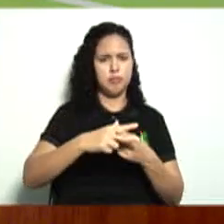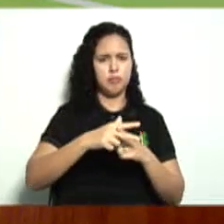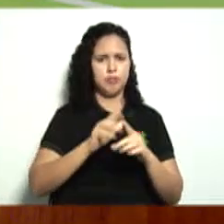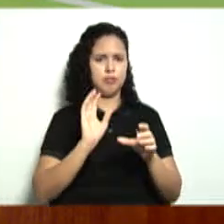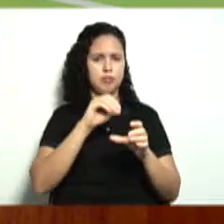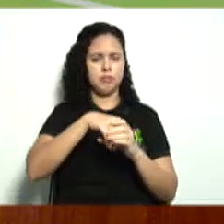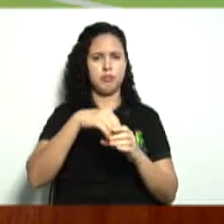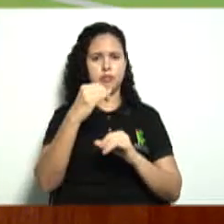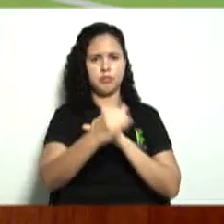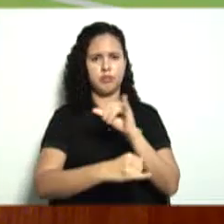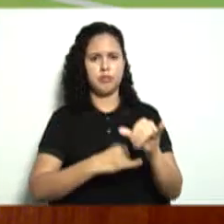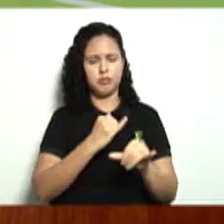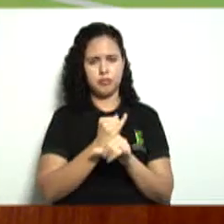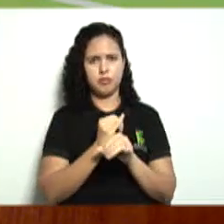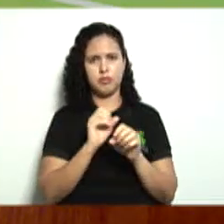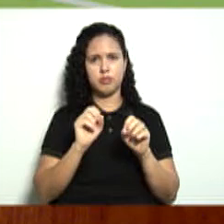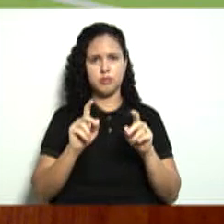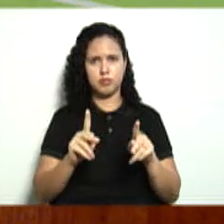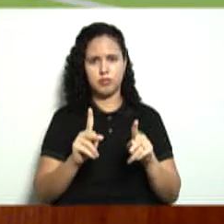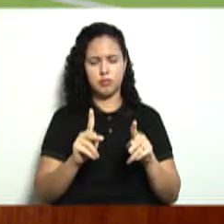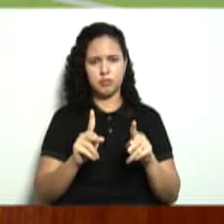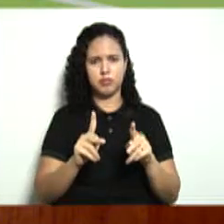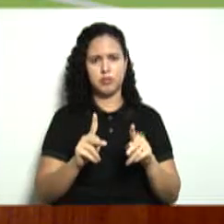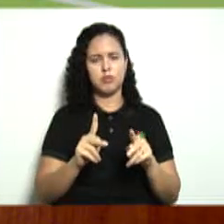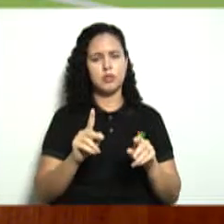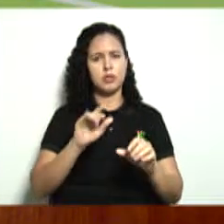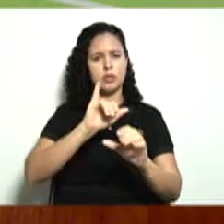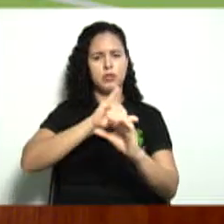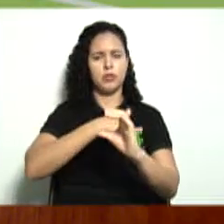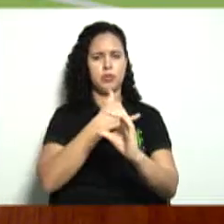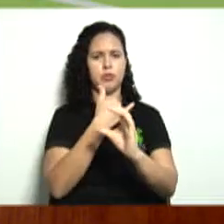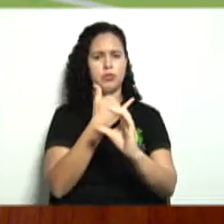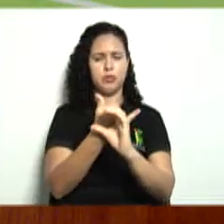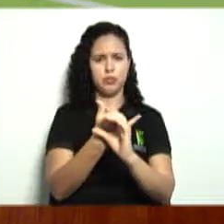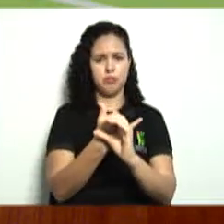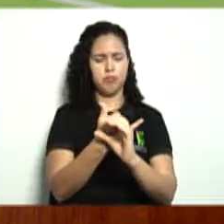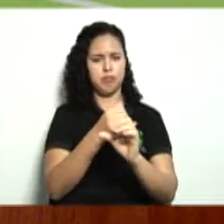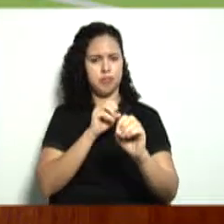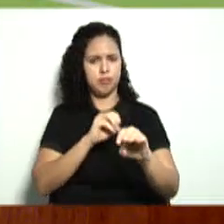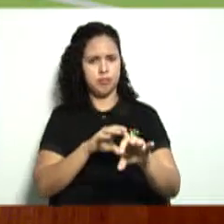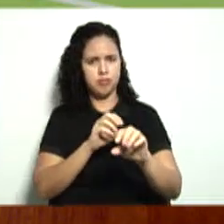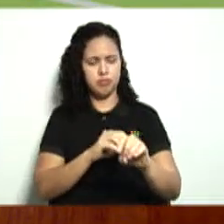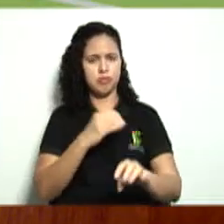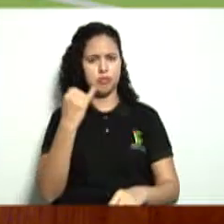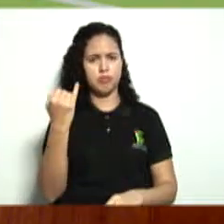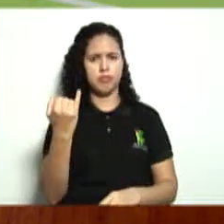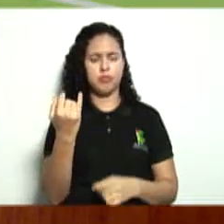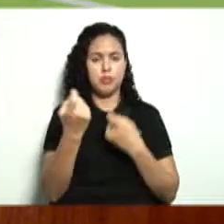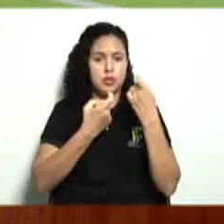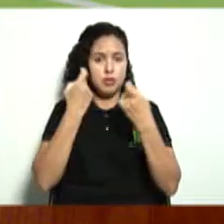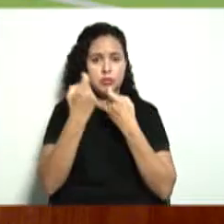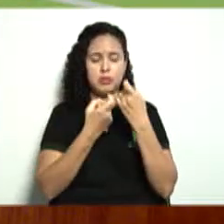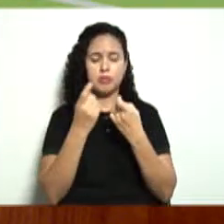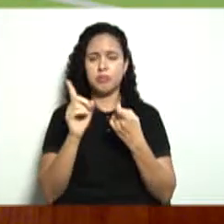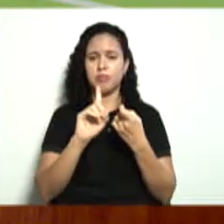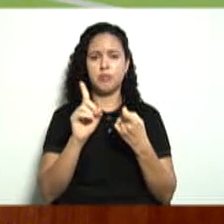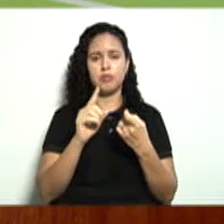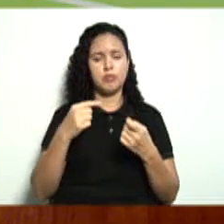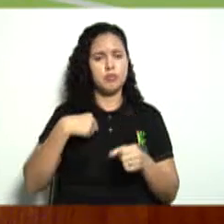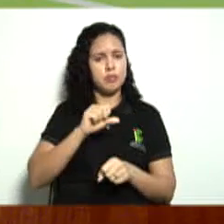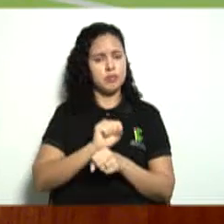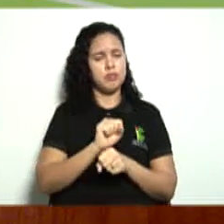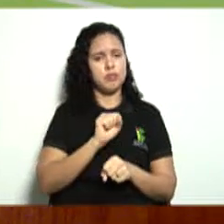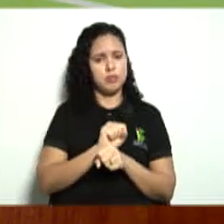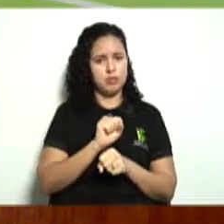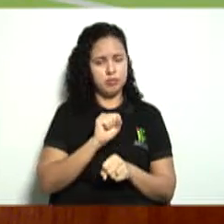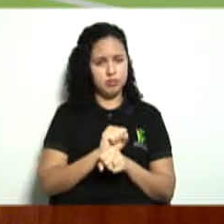as próprias redes sociais estão aí ensinando, o próprio YouTube está aí ensinando, então não fique preocupado. Também quero dizer que a gente está à disposição, não é isso,